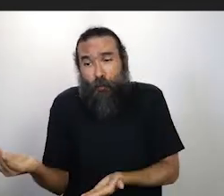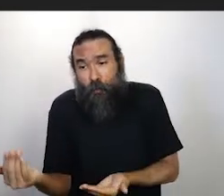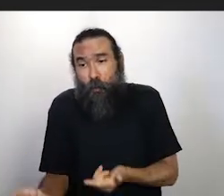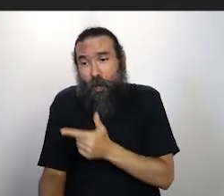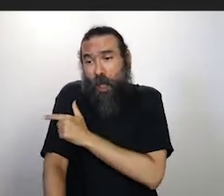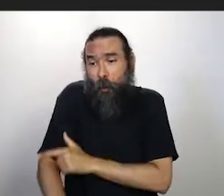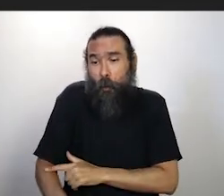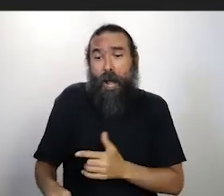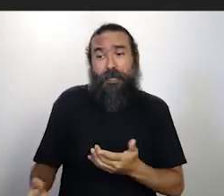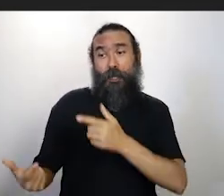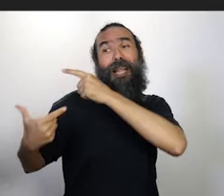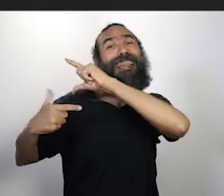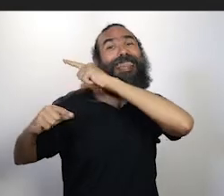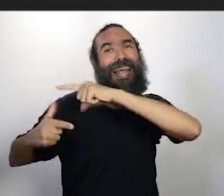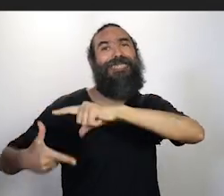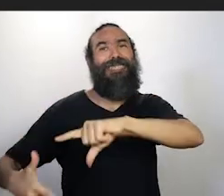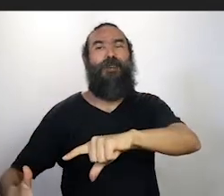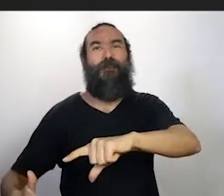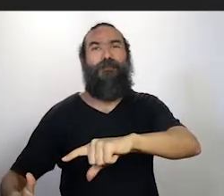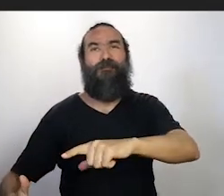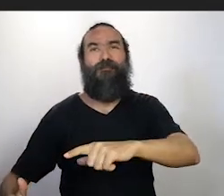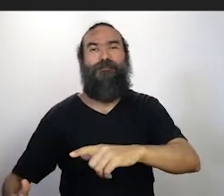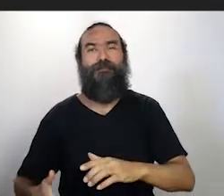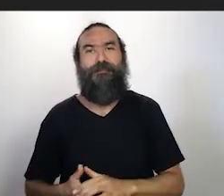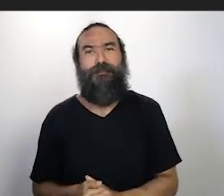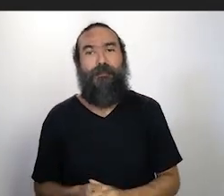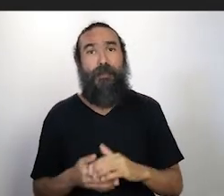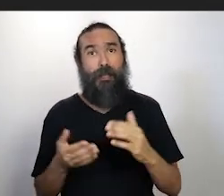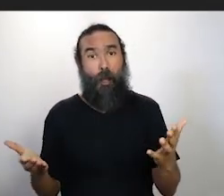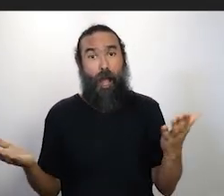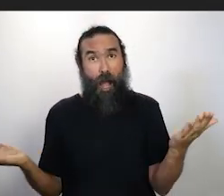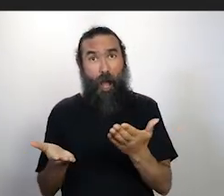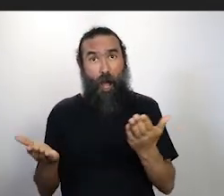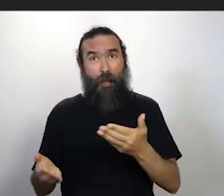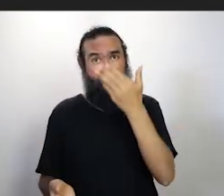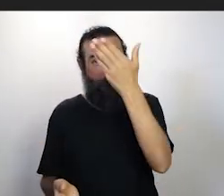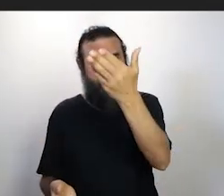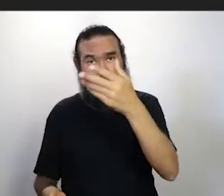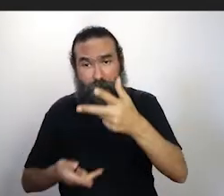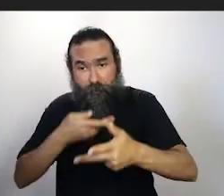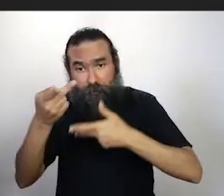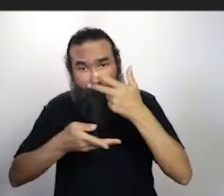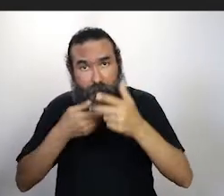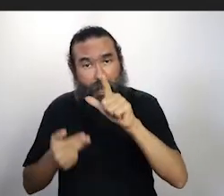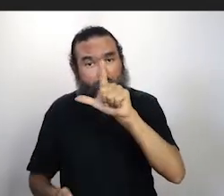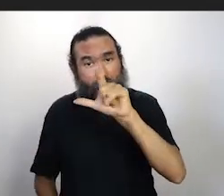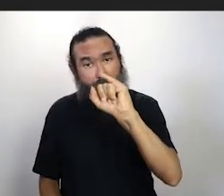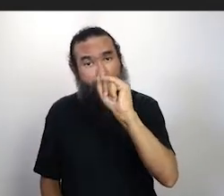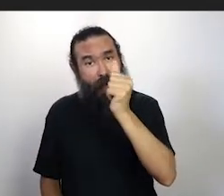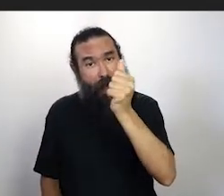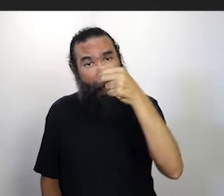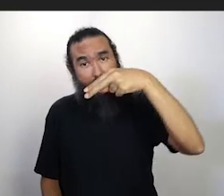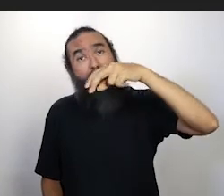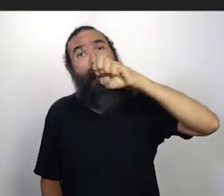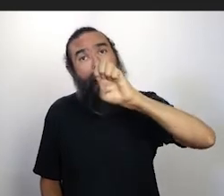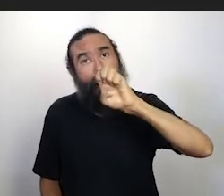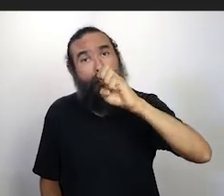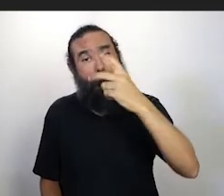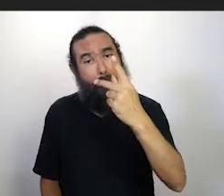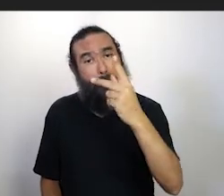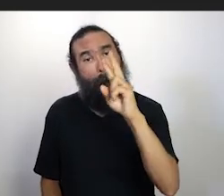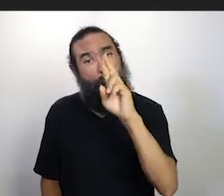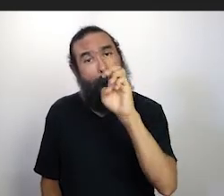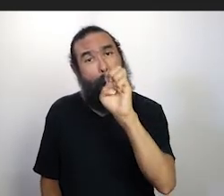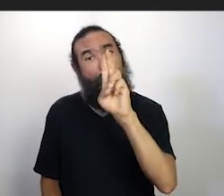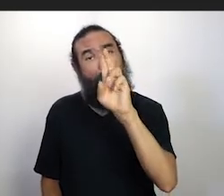educação e tradição. Vou passar agora, então, para a Liane Preus. Eu só reforço